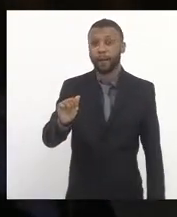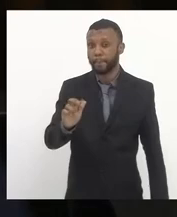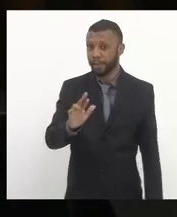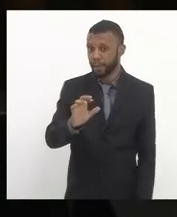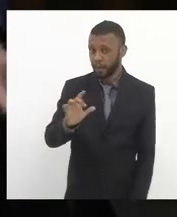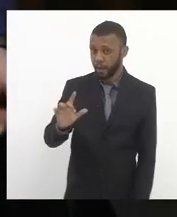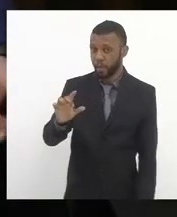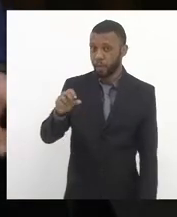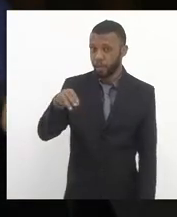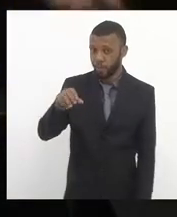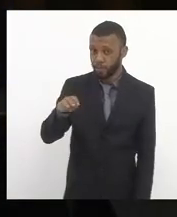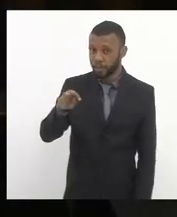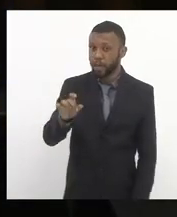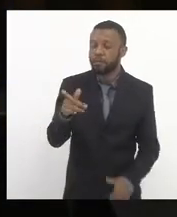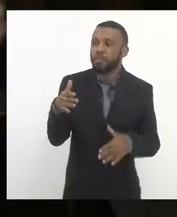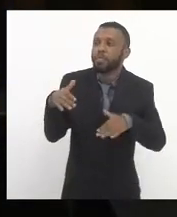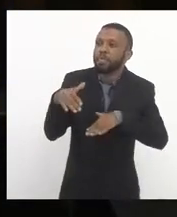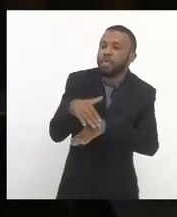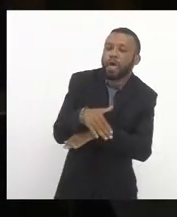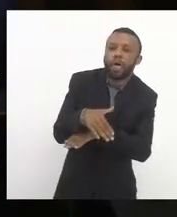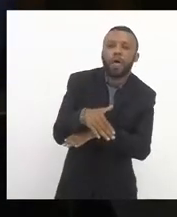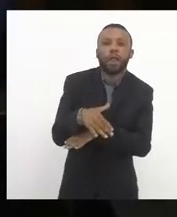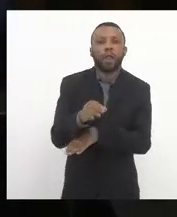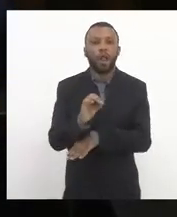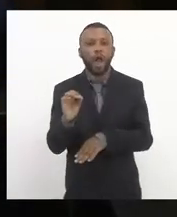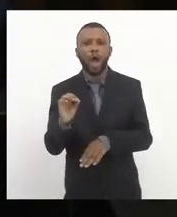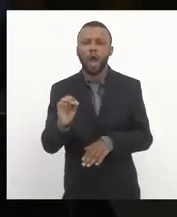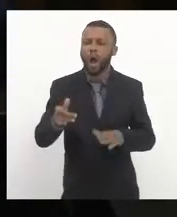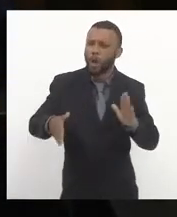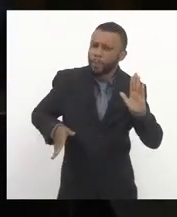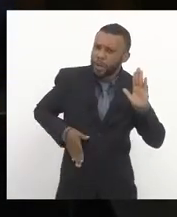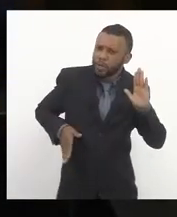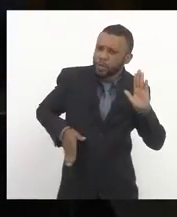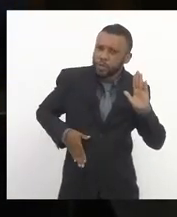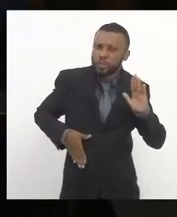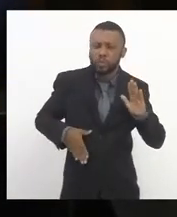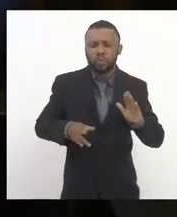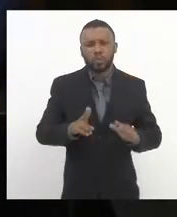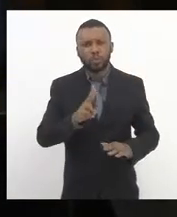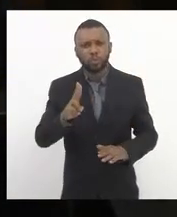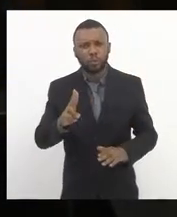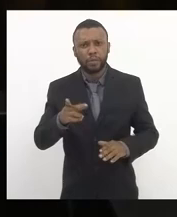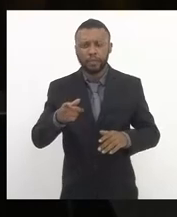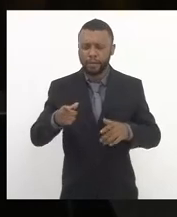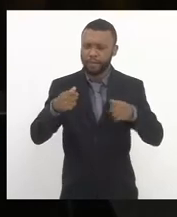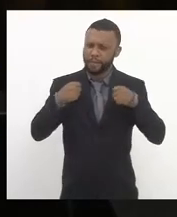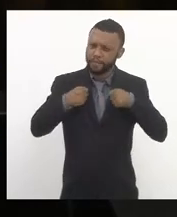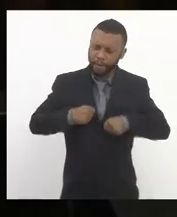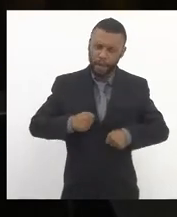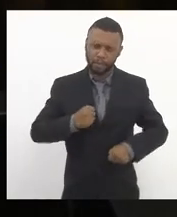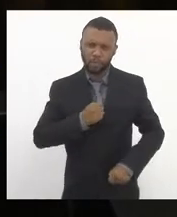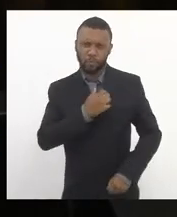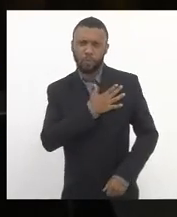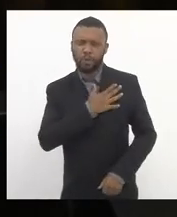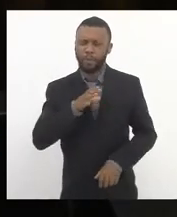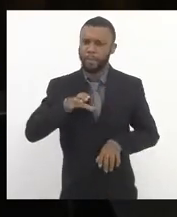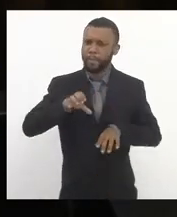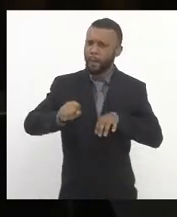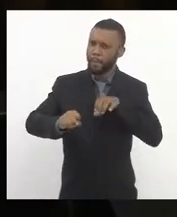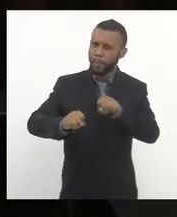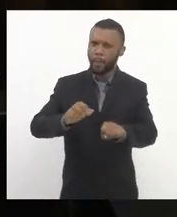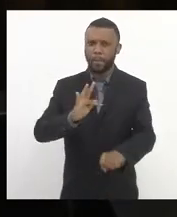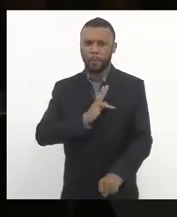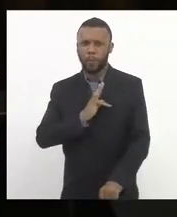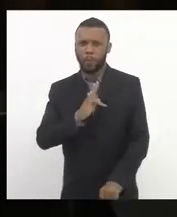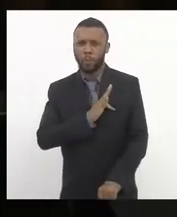não se curvaram aos bandidos de farda que tomam conta da Polícia Militar, do